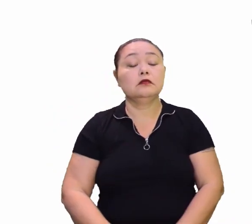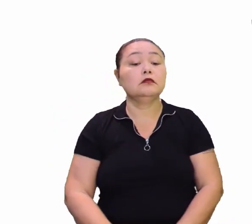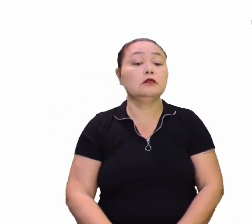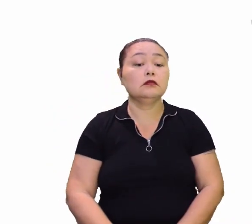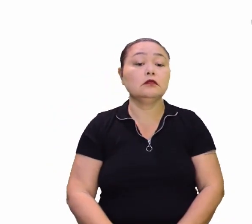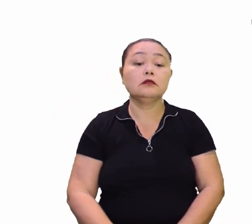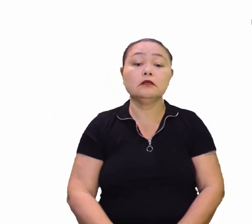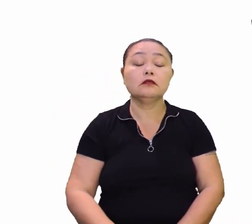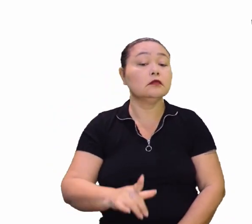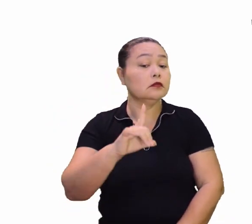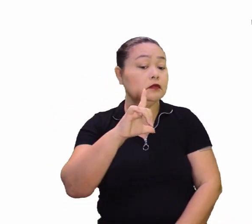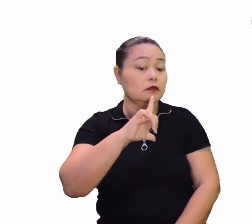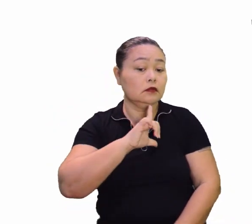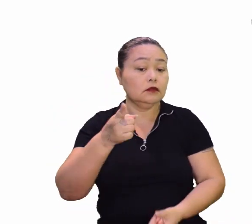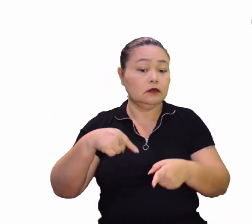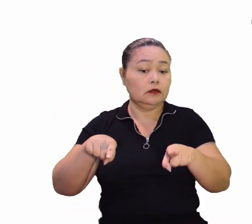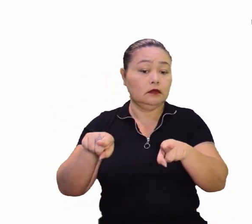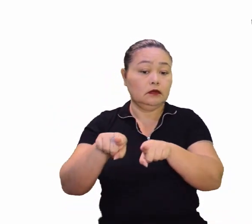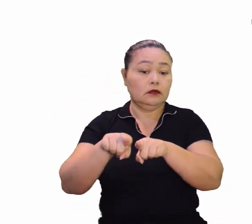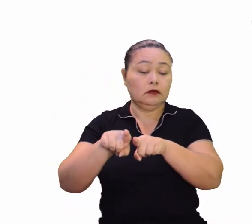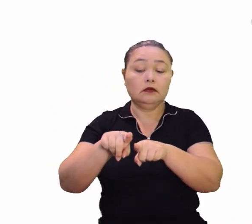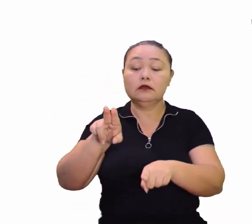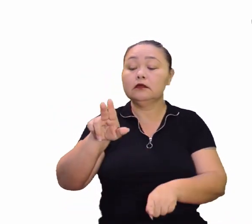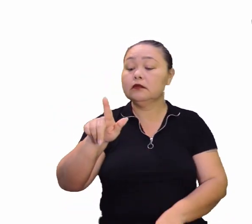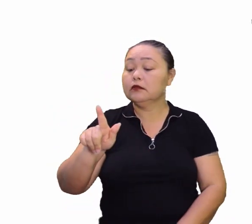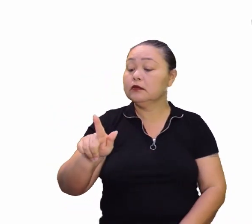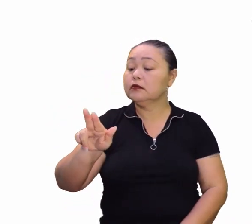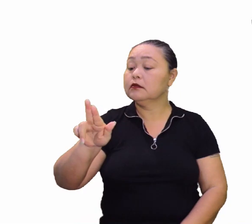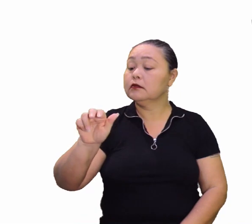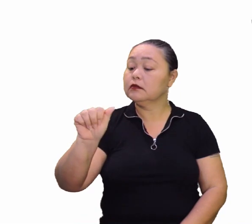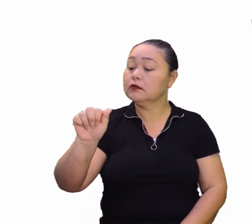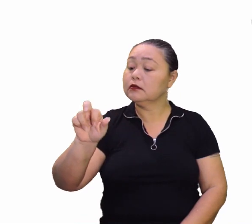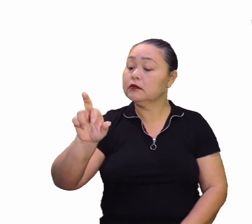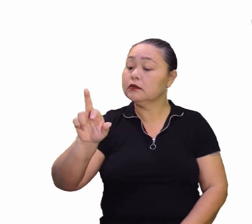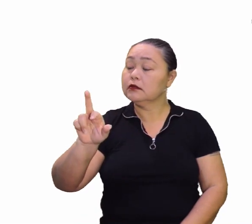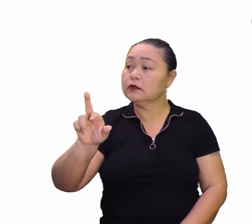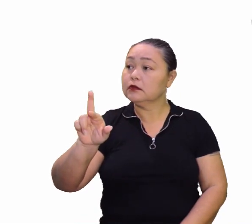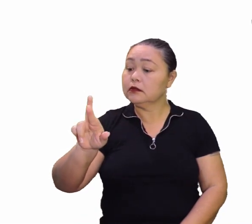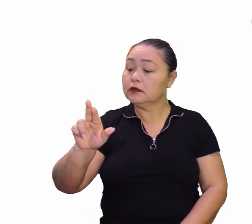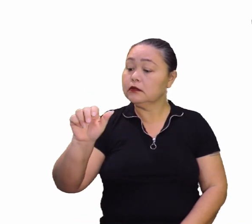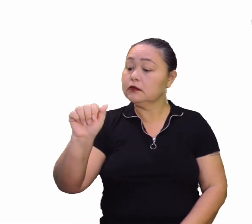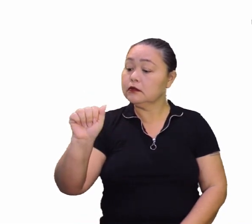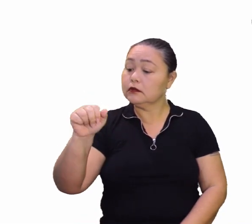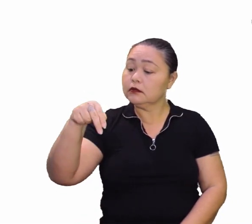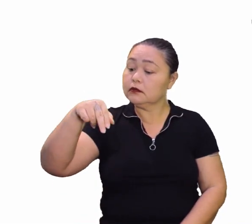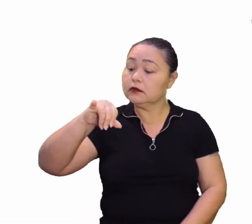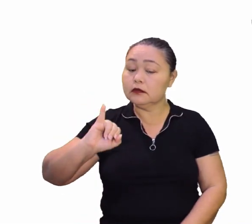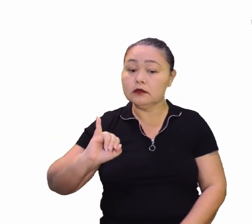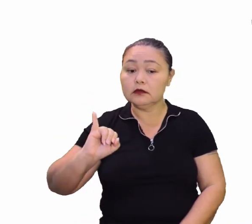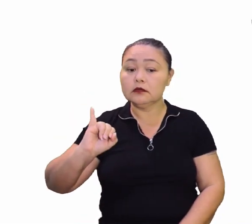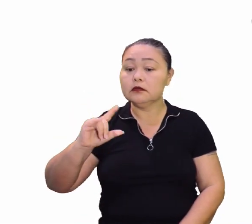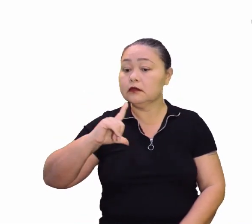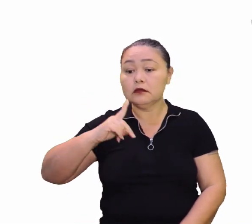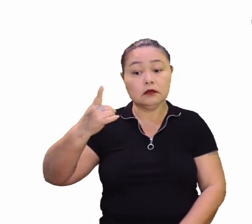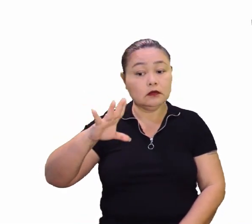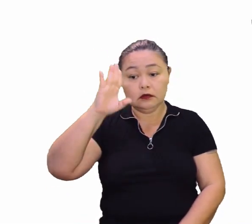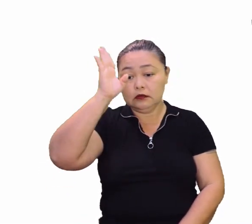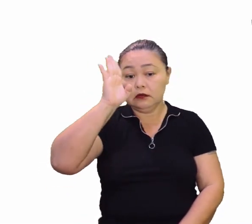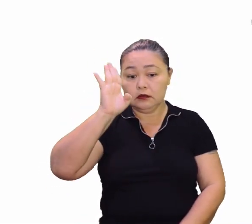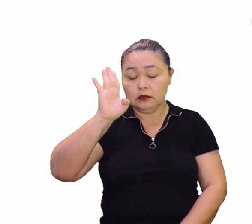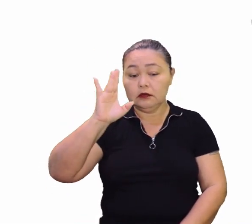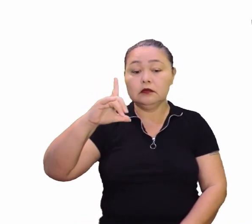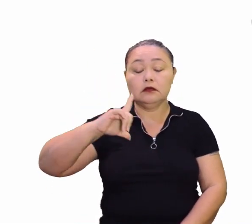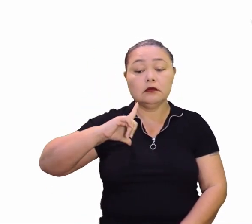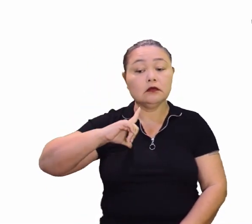E temos aí o aquífero também, Guarani, que não abrange apenas o Brasil, né? Vai